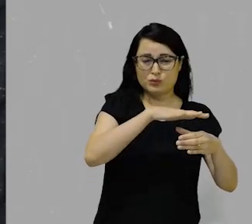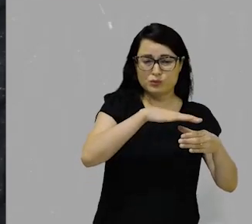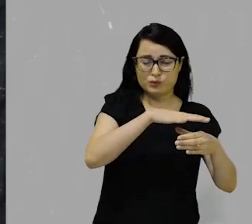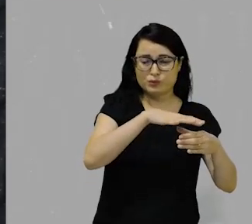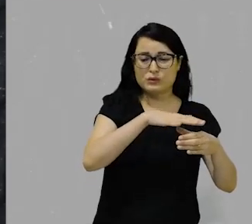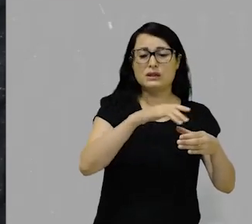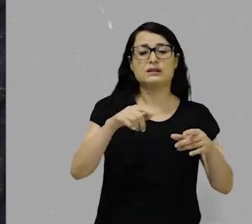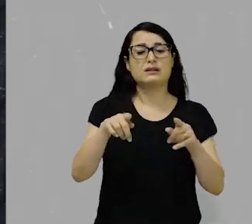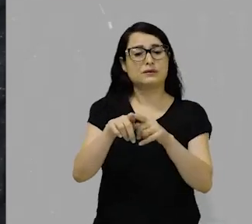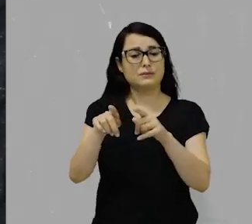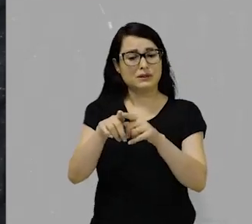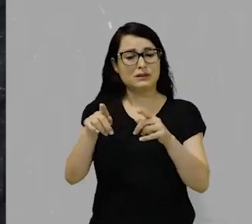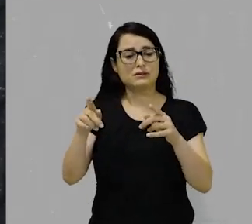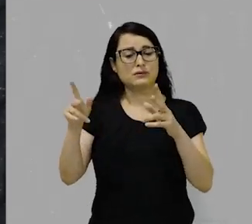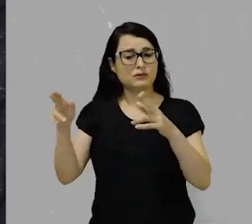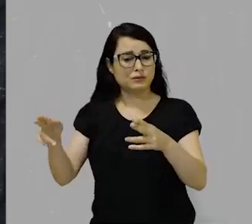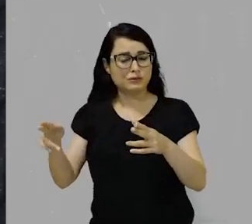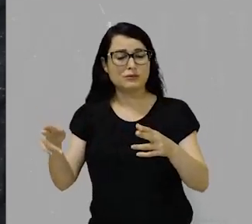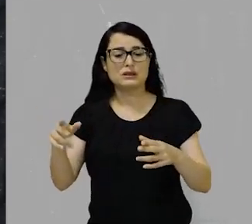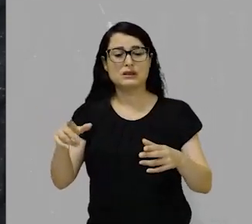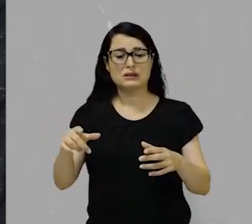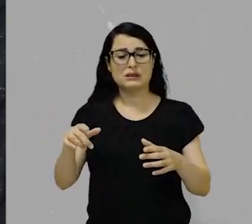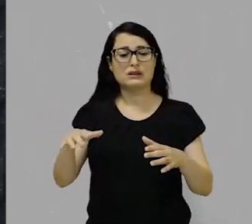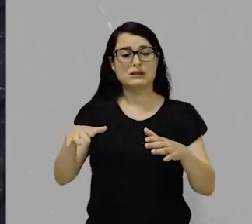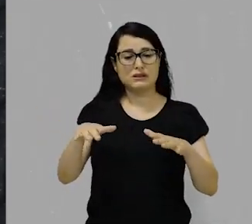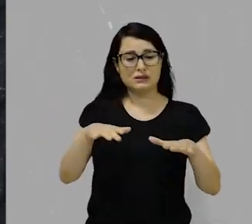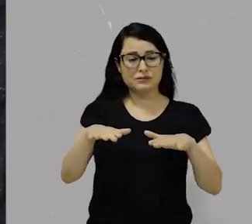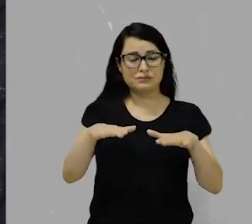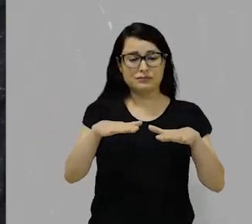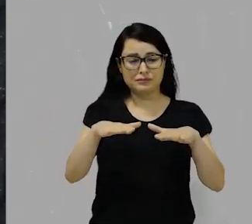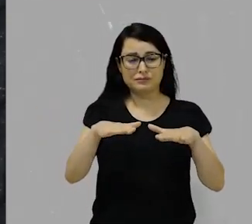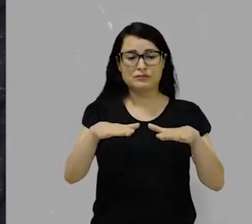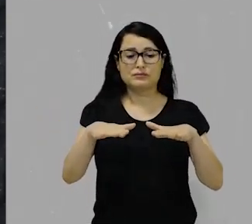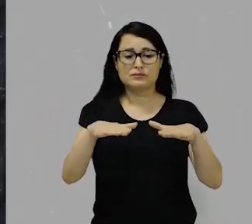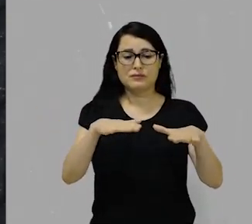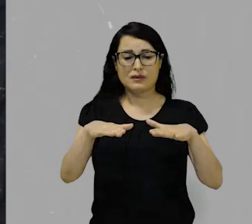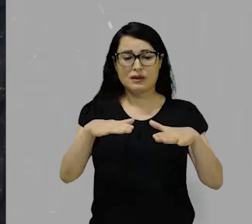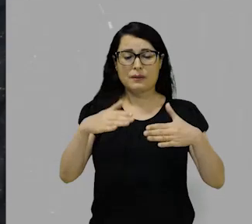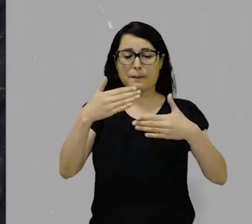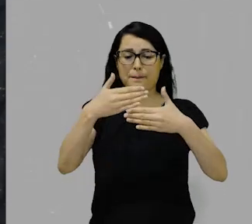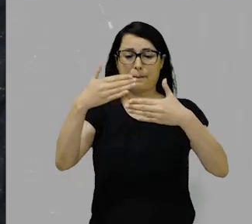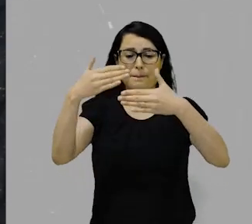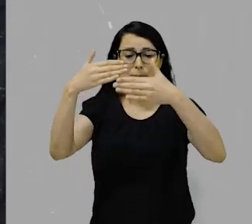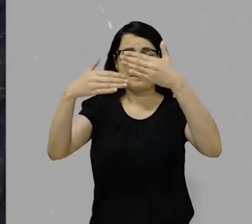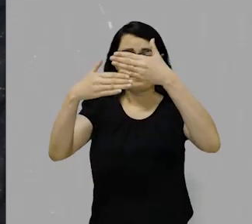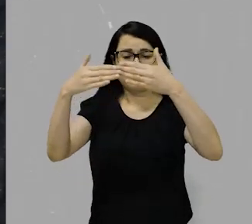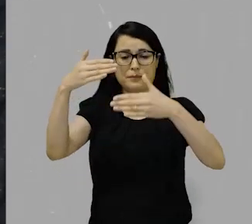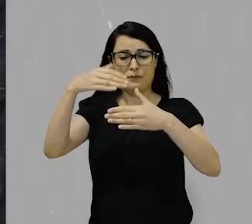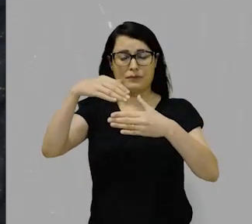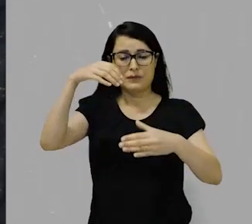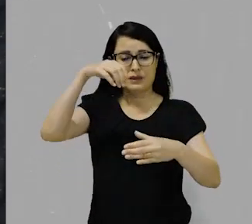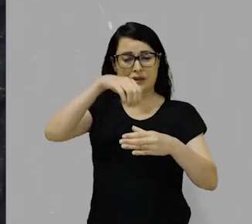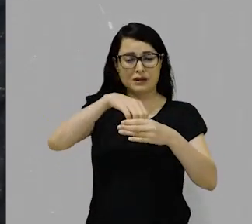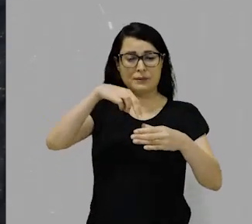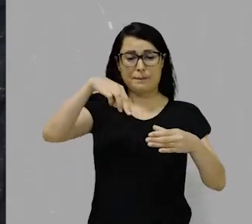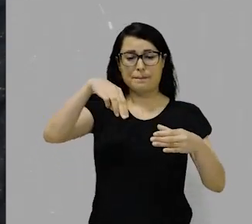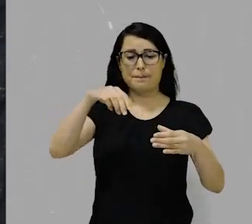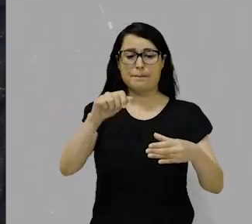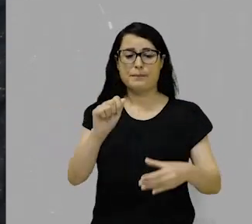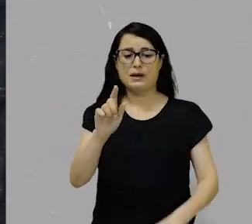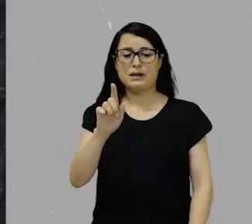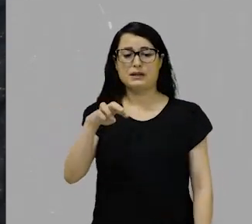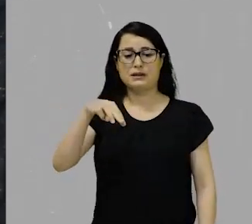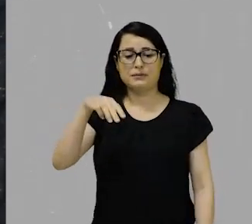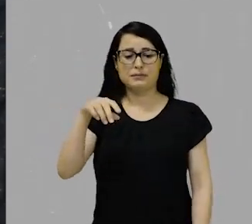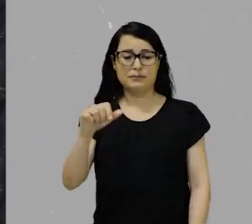placas movimentam-se sobre o magma, né? Lembra a água, né? Impulsionada pelas forças vindas do interior da Terra, ao fogo,